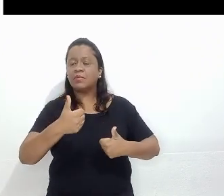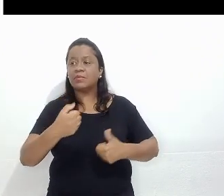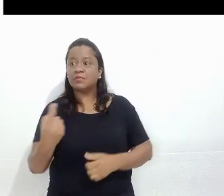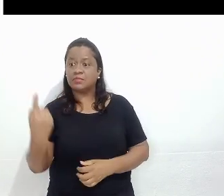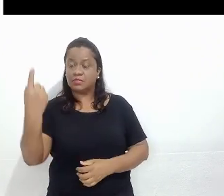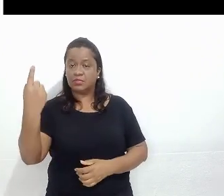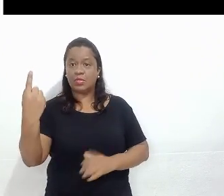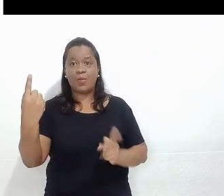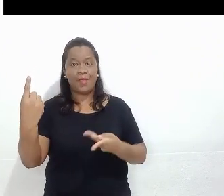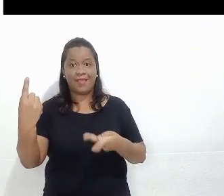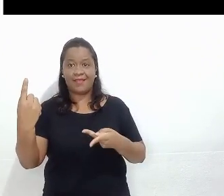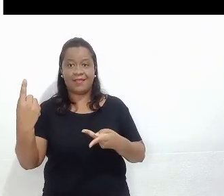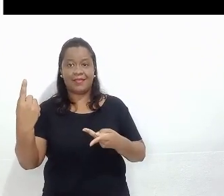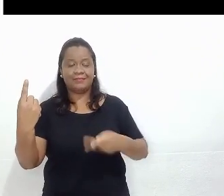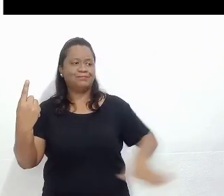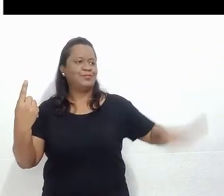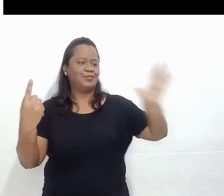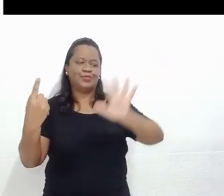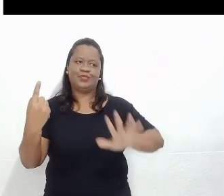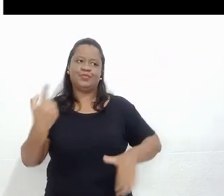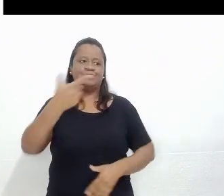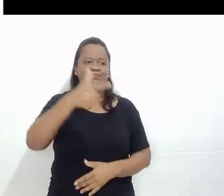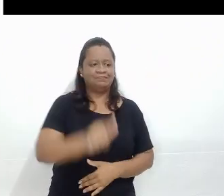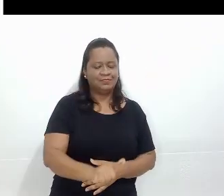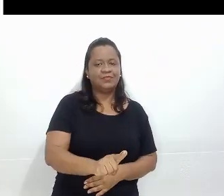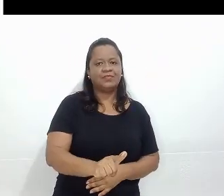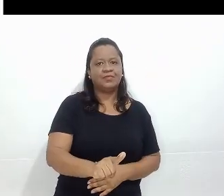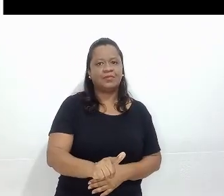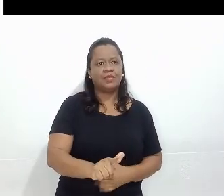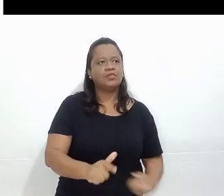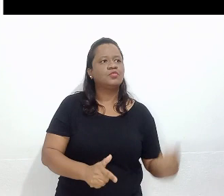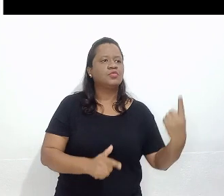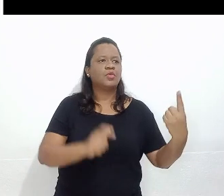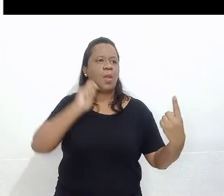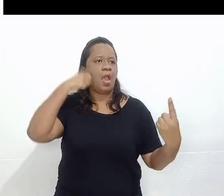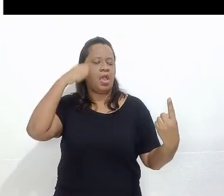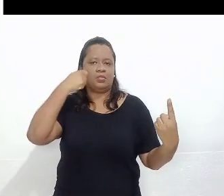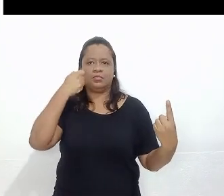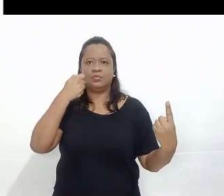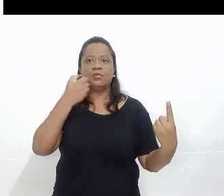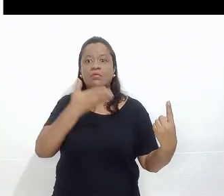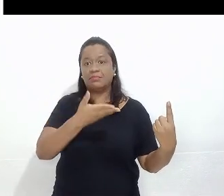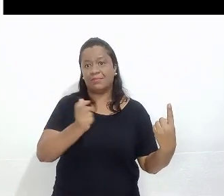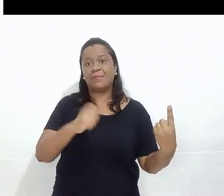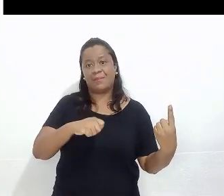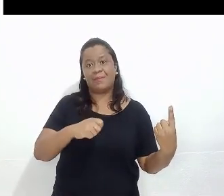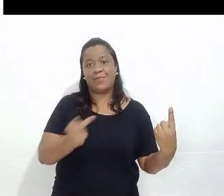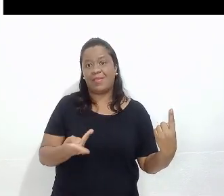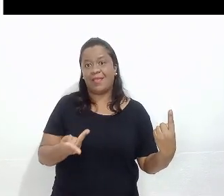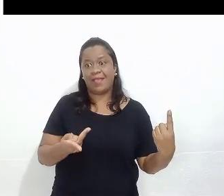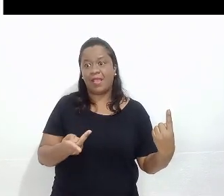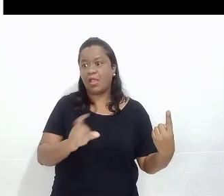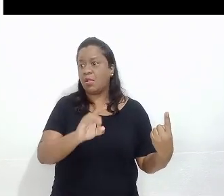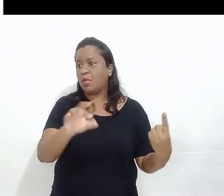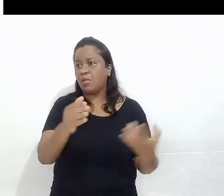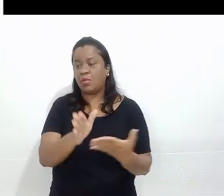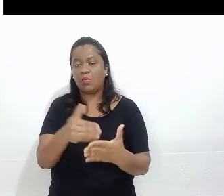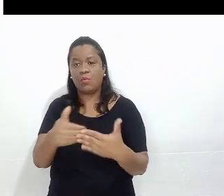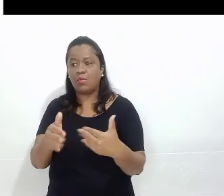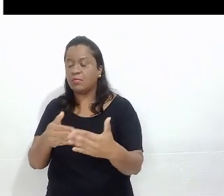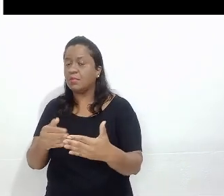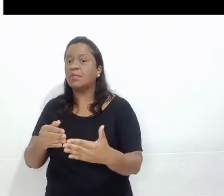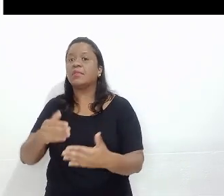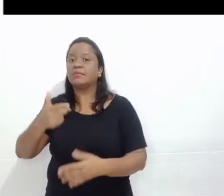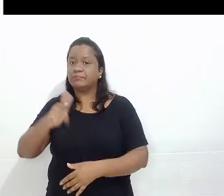erra, todo mundo repete, né? Não é só o ator que pode errar. Qualquer um ali pode errar e todo mundo repete.